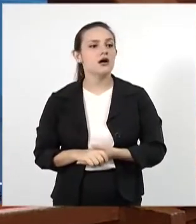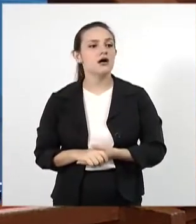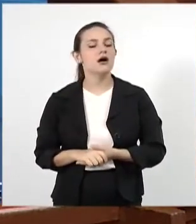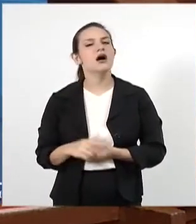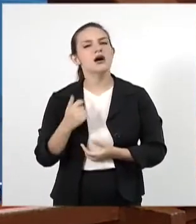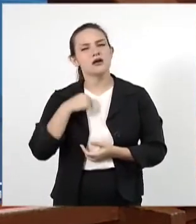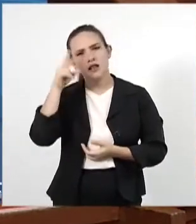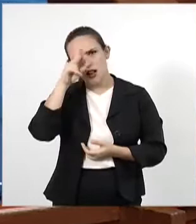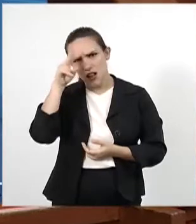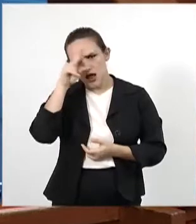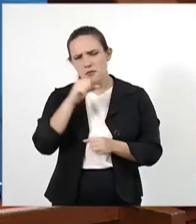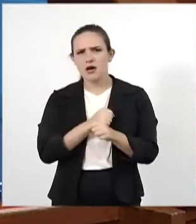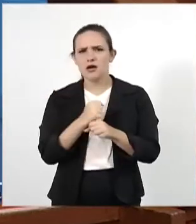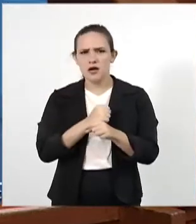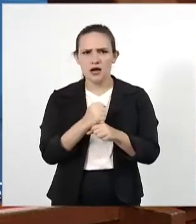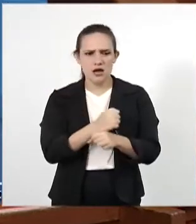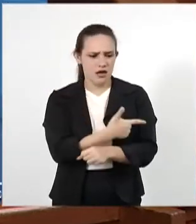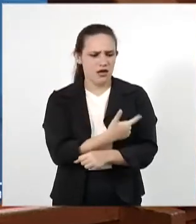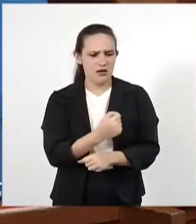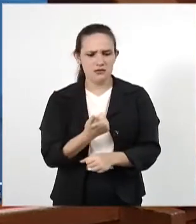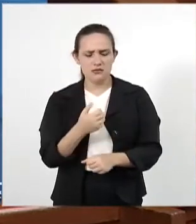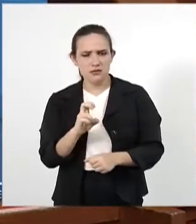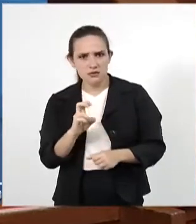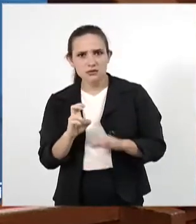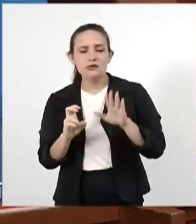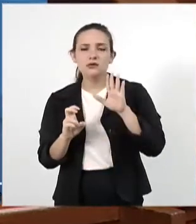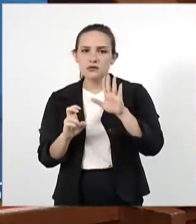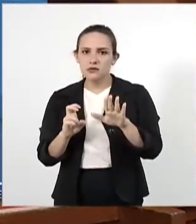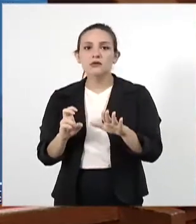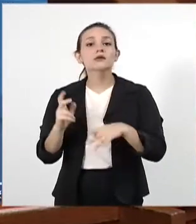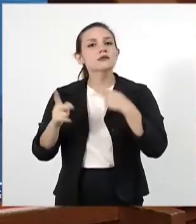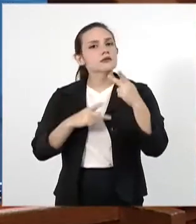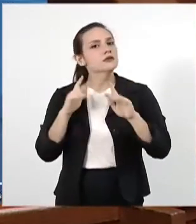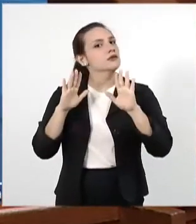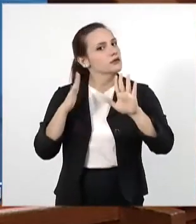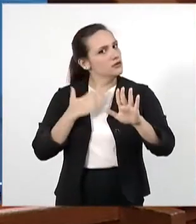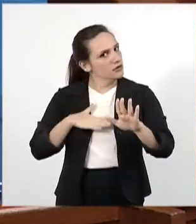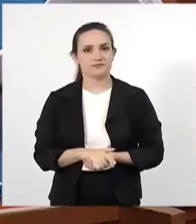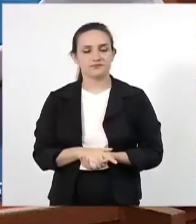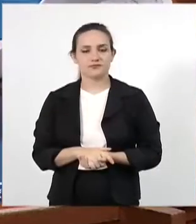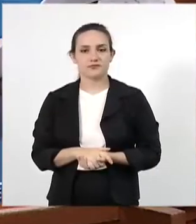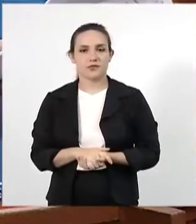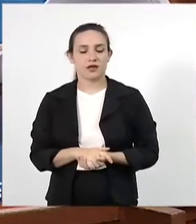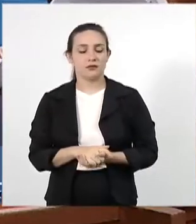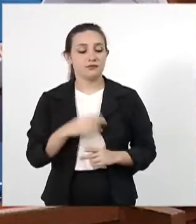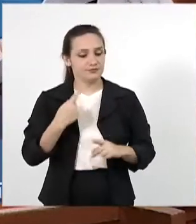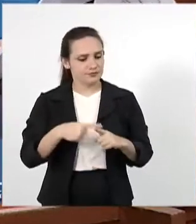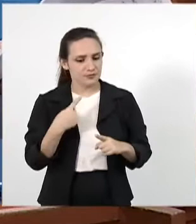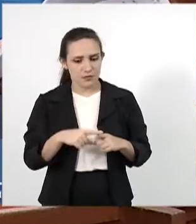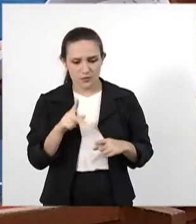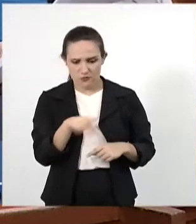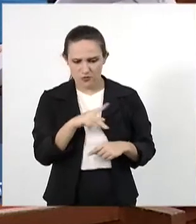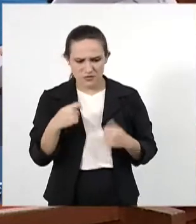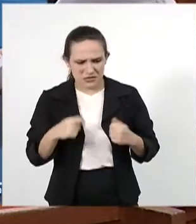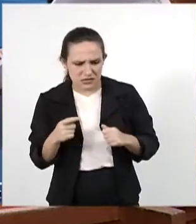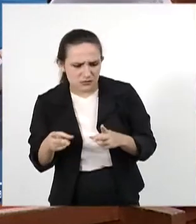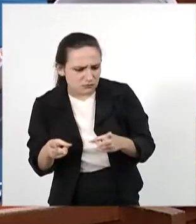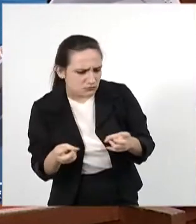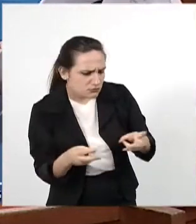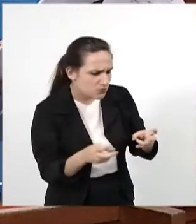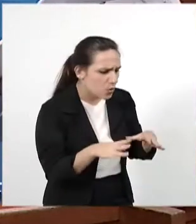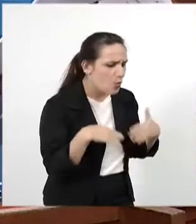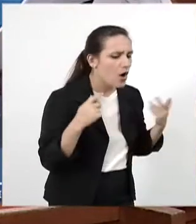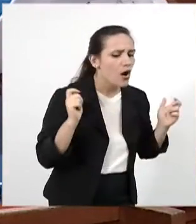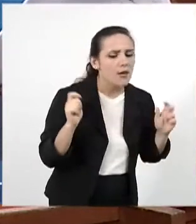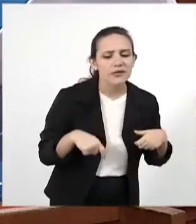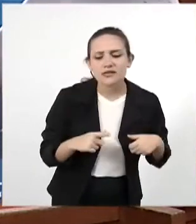lá em 2015, que dificilmente isso funcionaria para oferecer os conteúdos